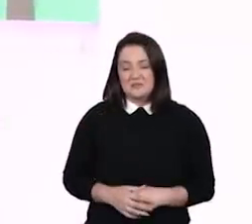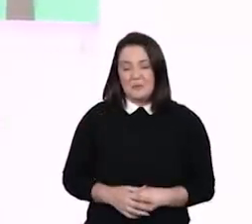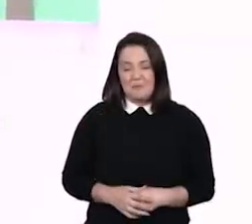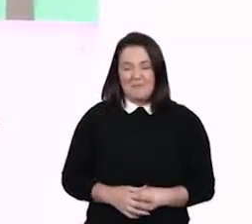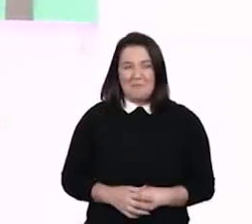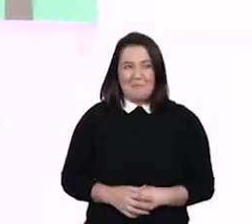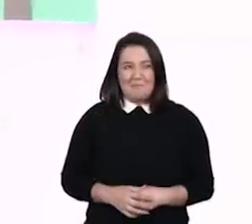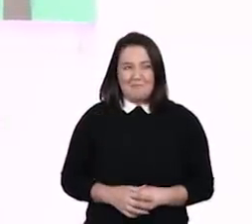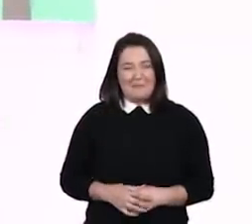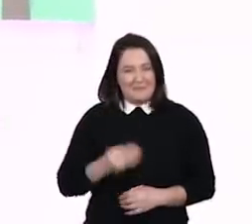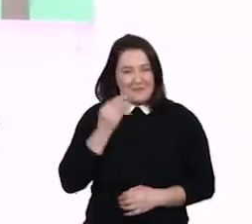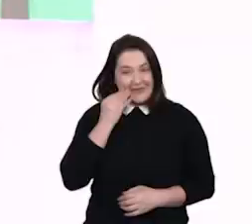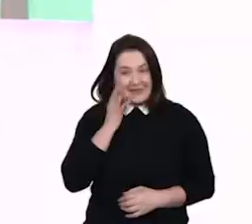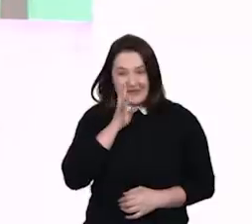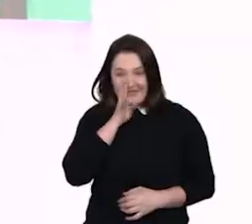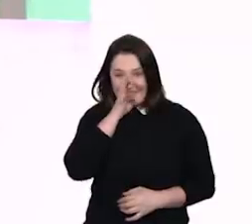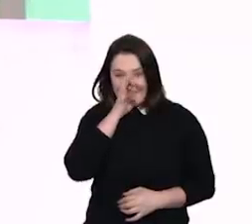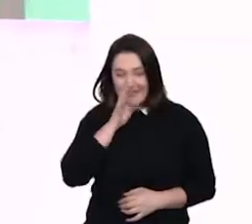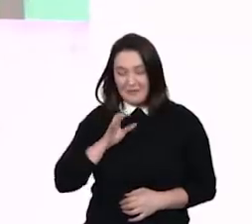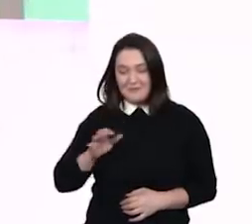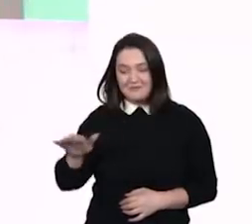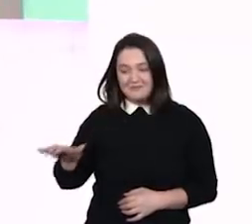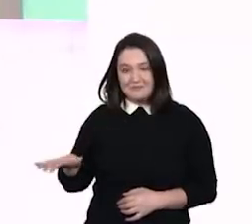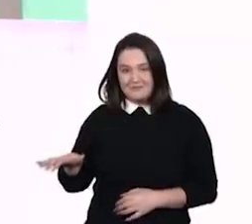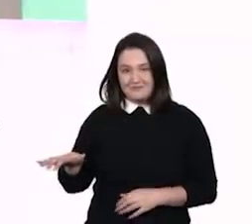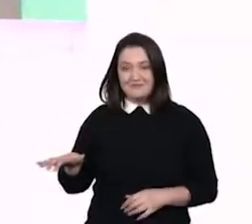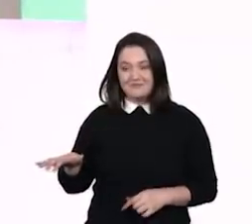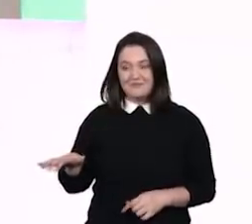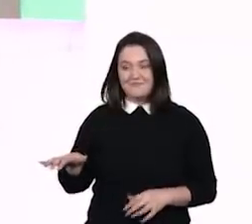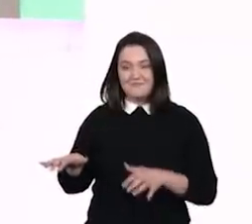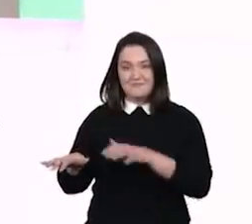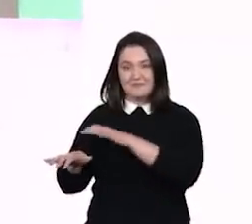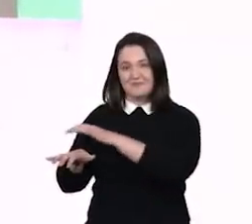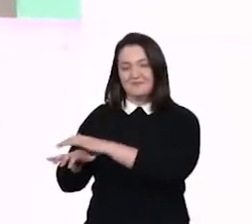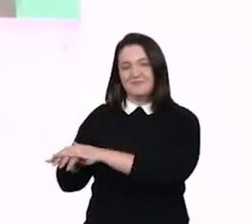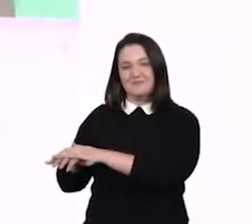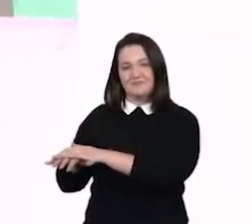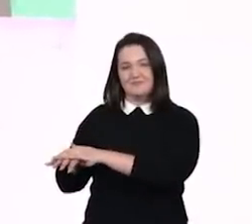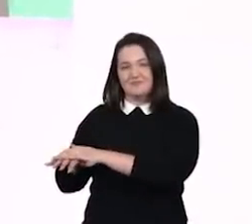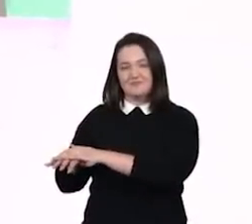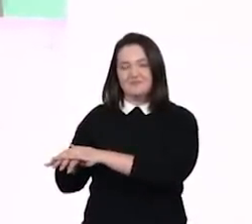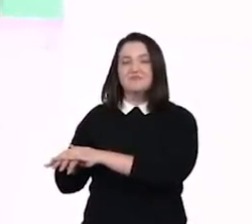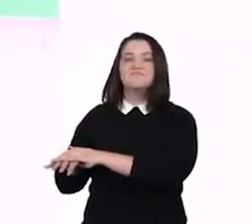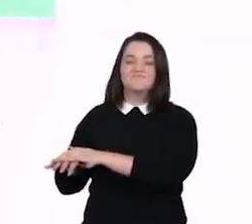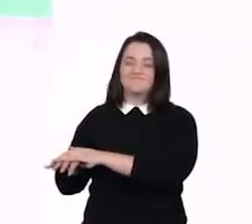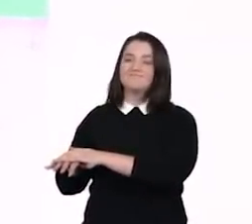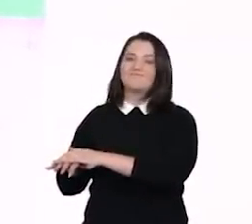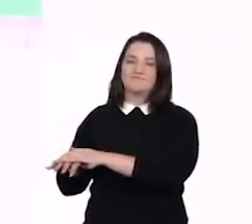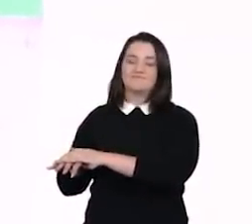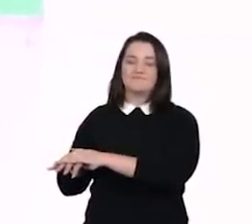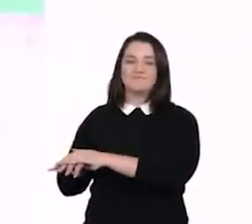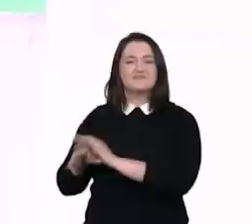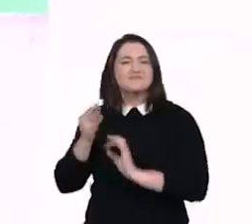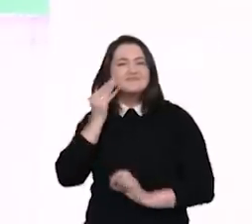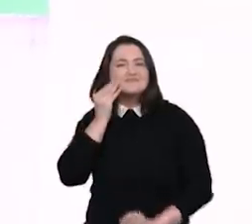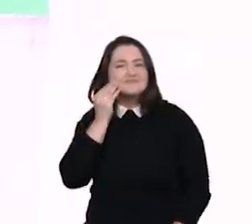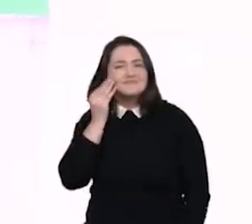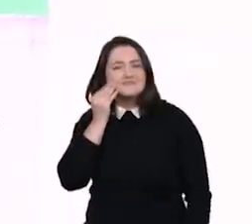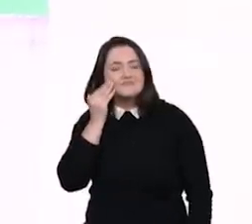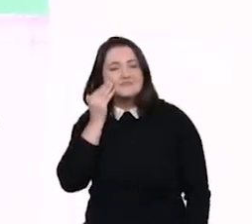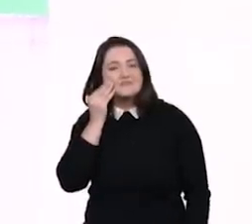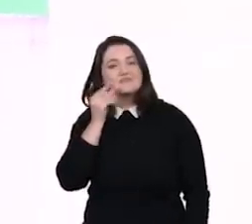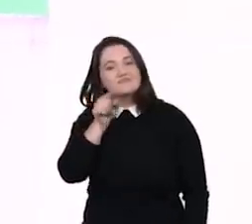colocada, depositada em cima da mão dessa pessoa com quem você está casado, está casada,